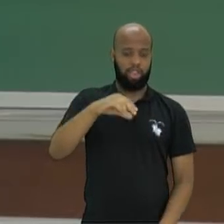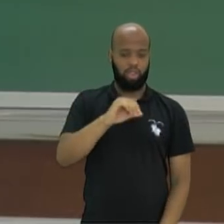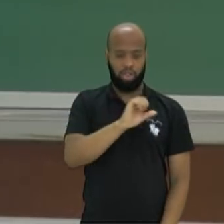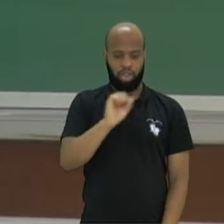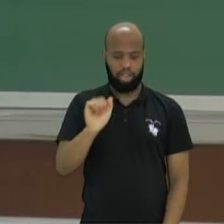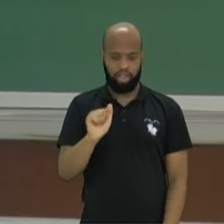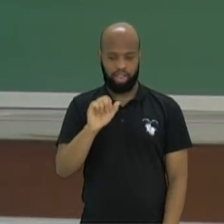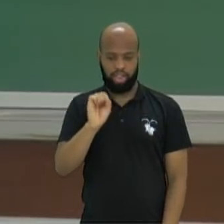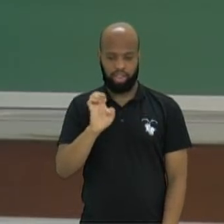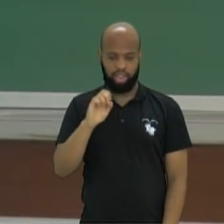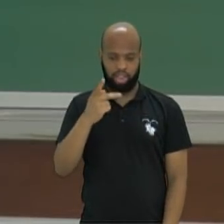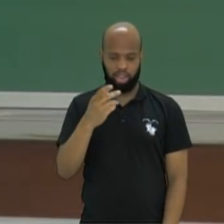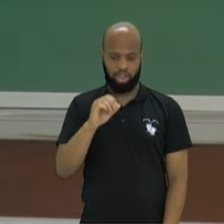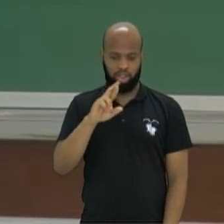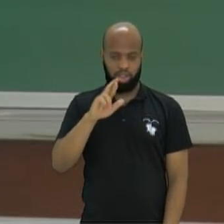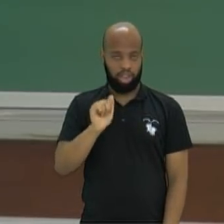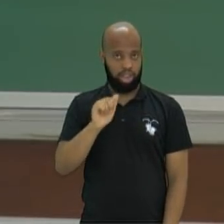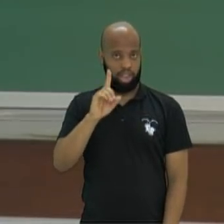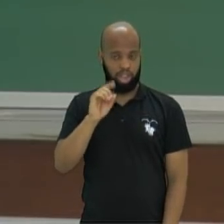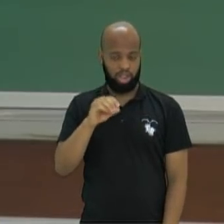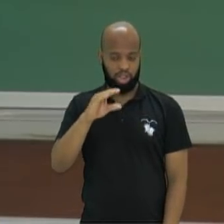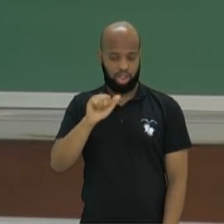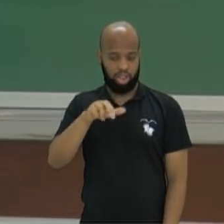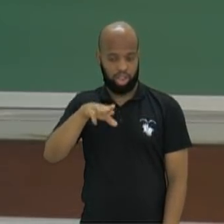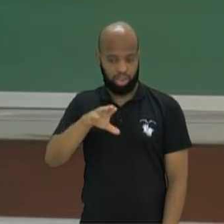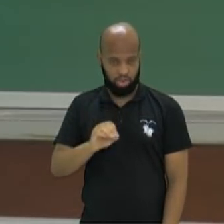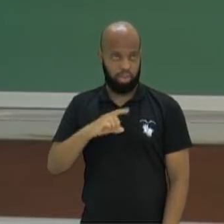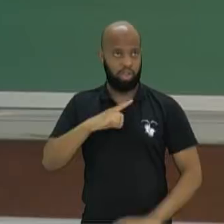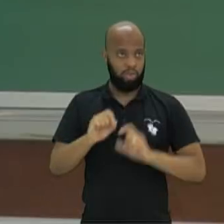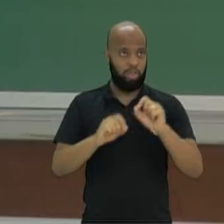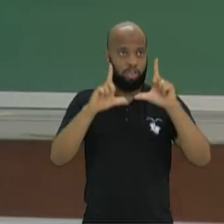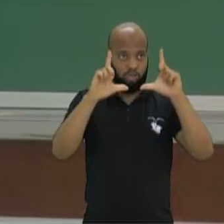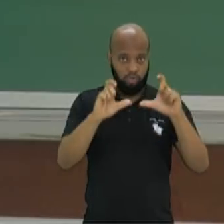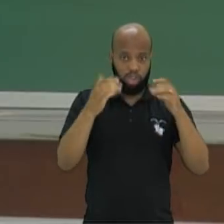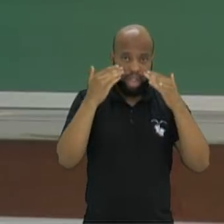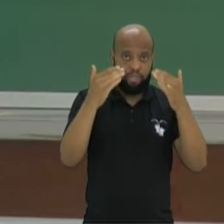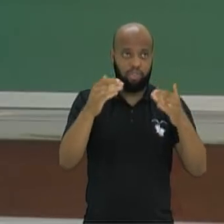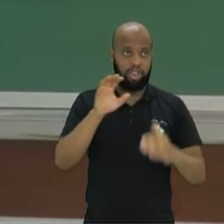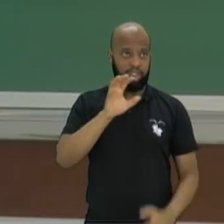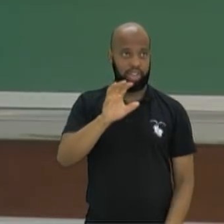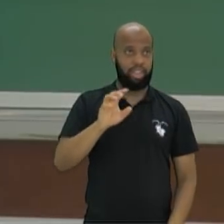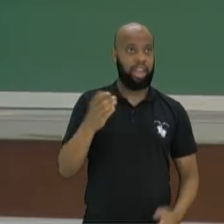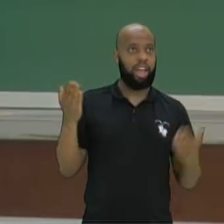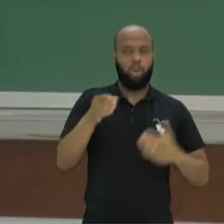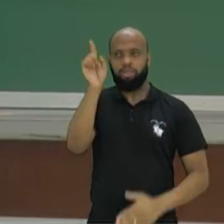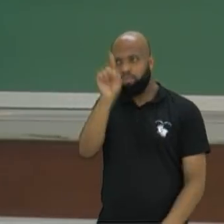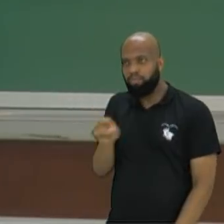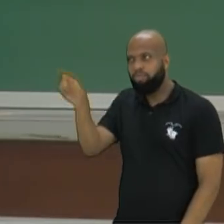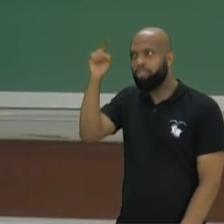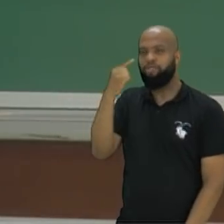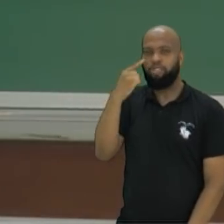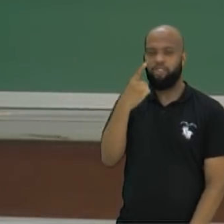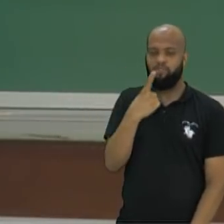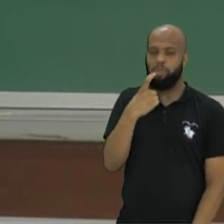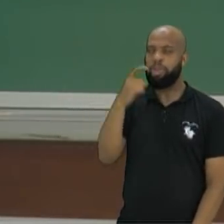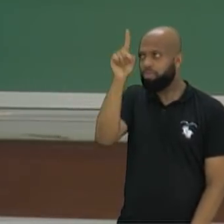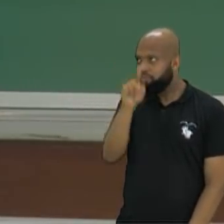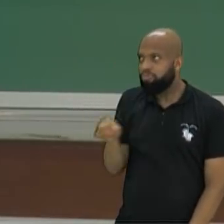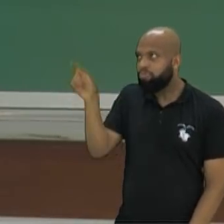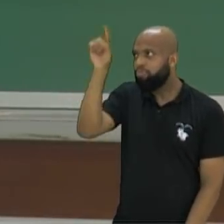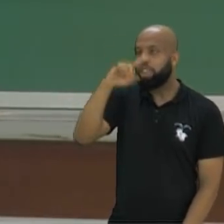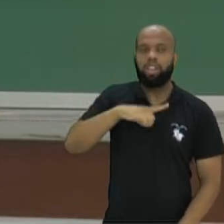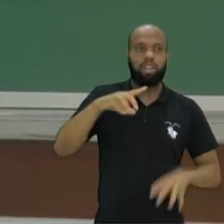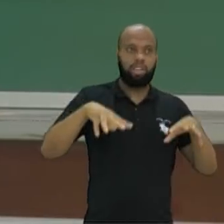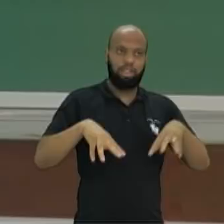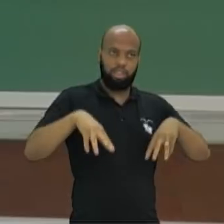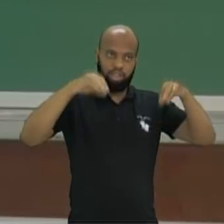aqui a igreja, aquela fotografia da frente, essa daqui, está aqui. E aqui ao lado você vê o